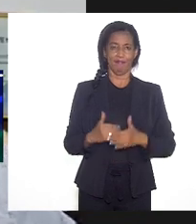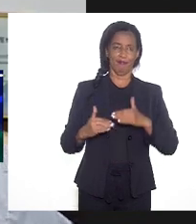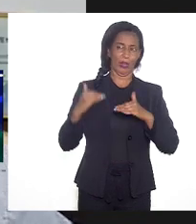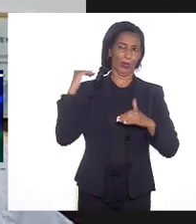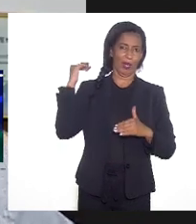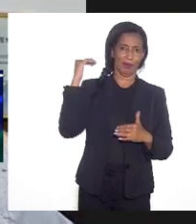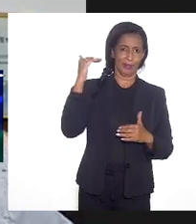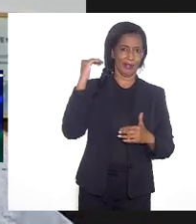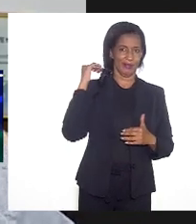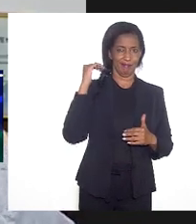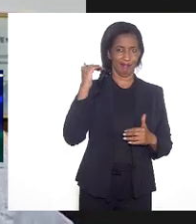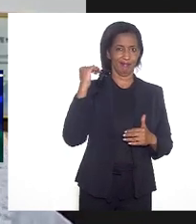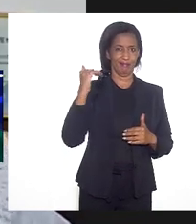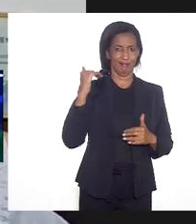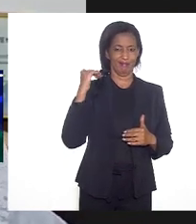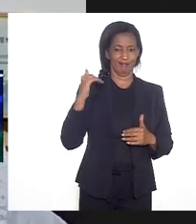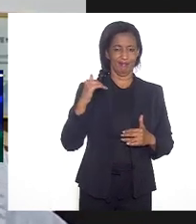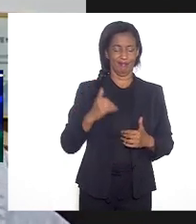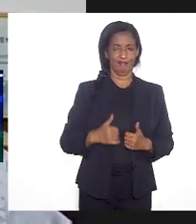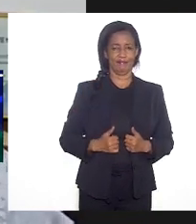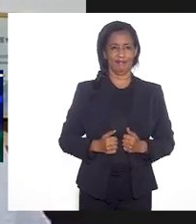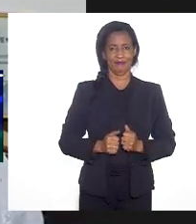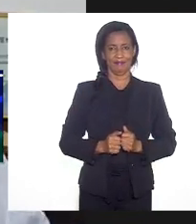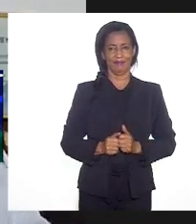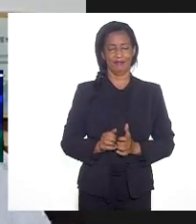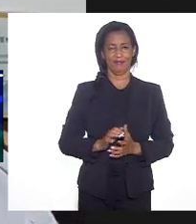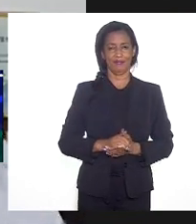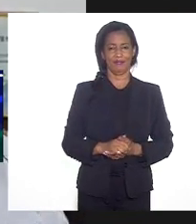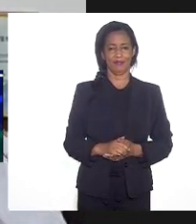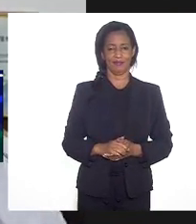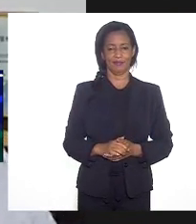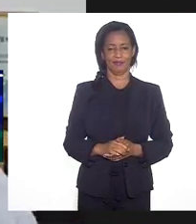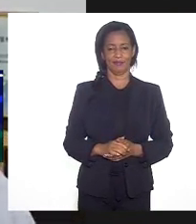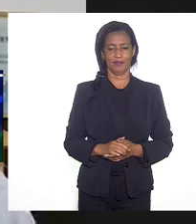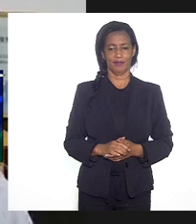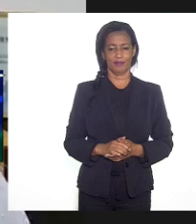é o ápice da desfaçatez.